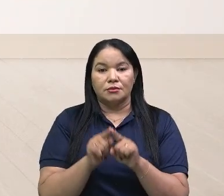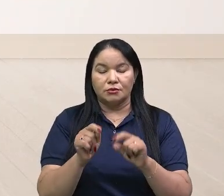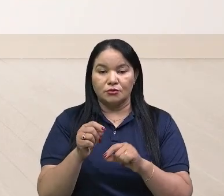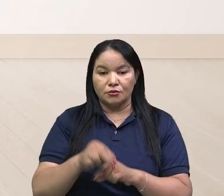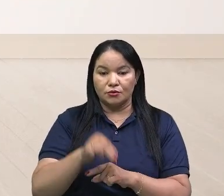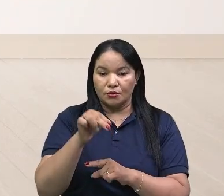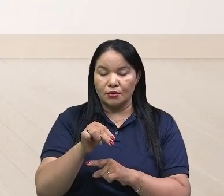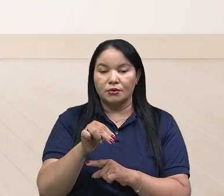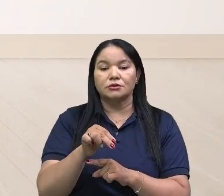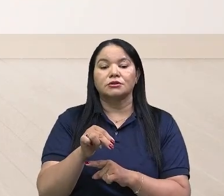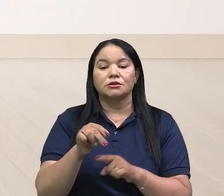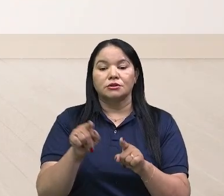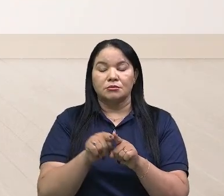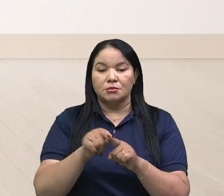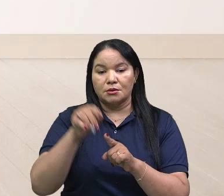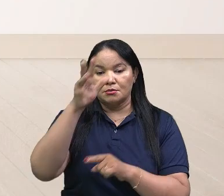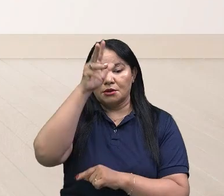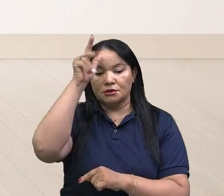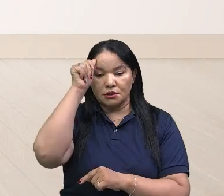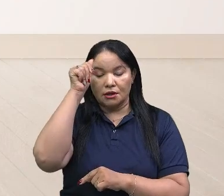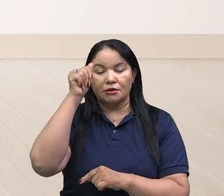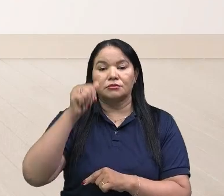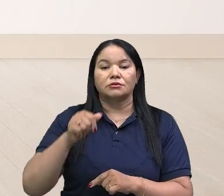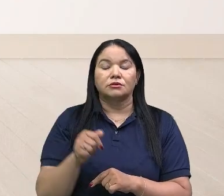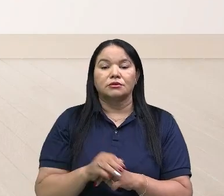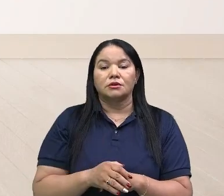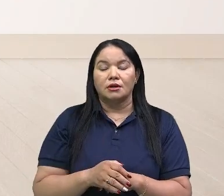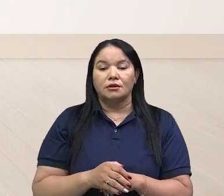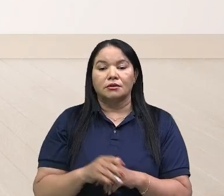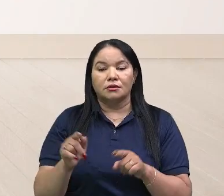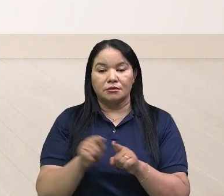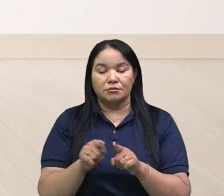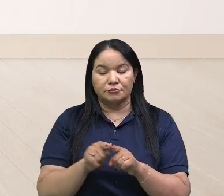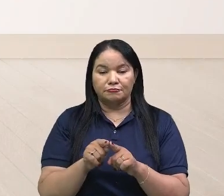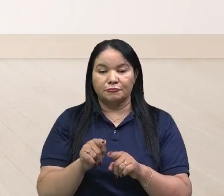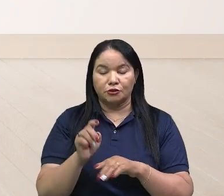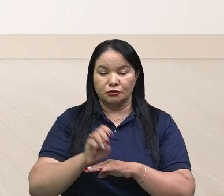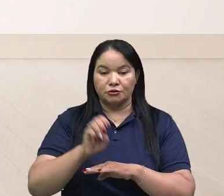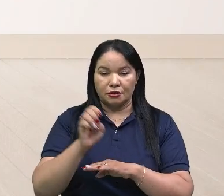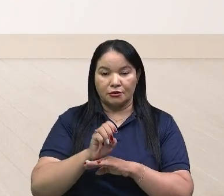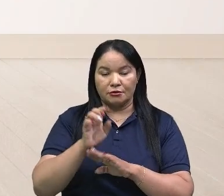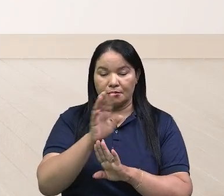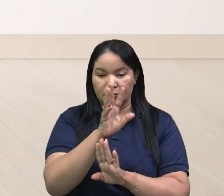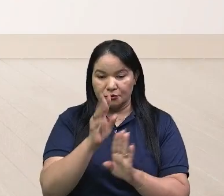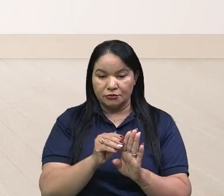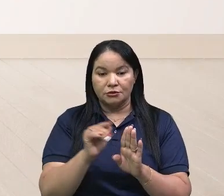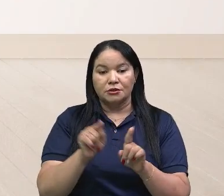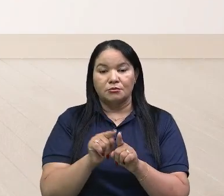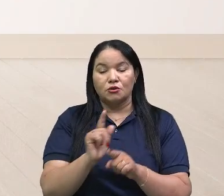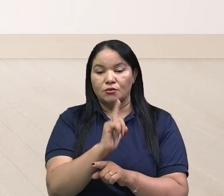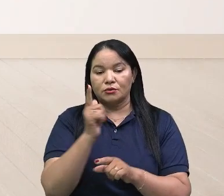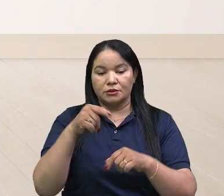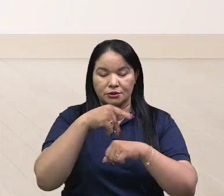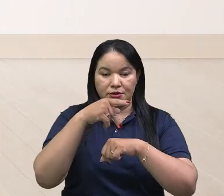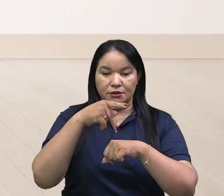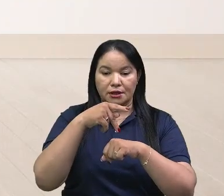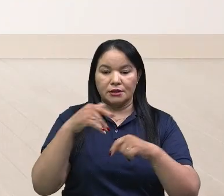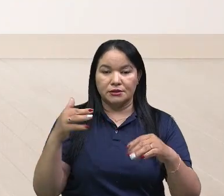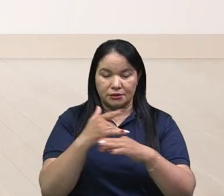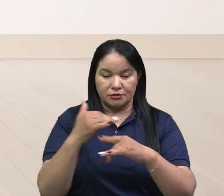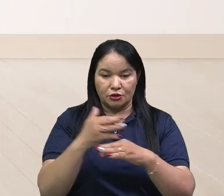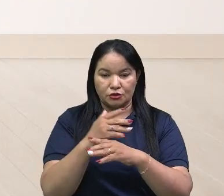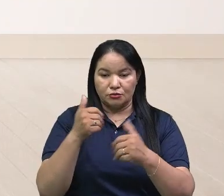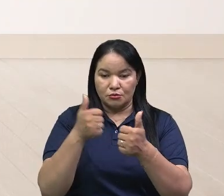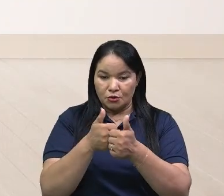região norte, para Manaus, né, aqui no estado do Amazonas, e outras cidades também da região. E isso